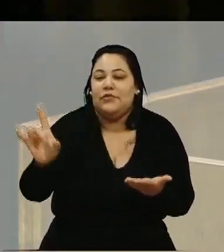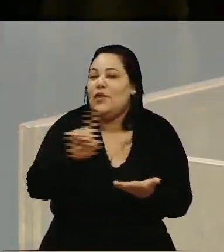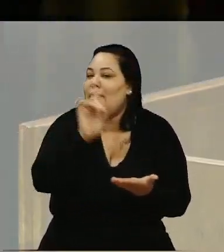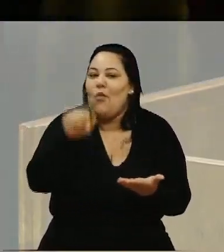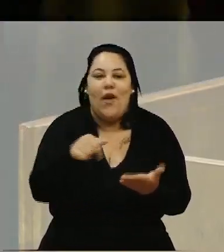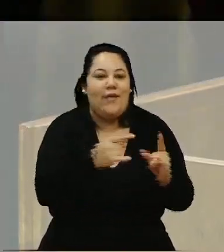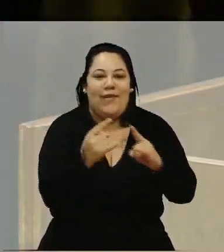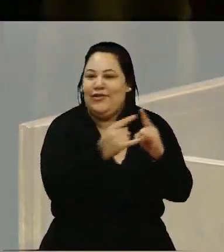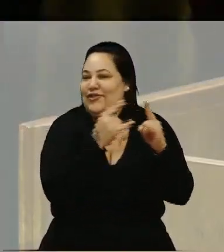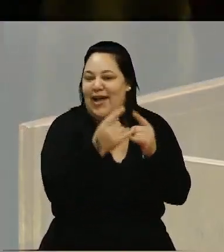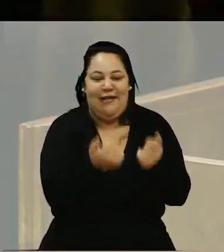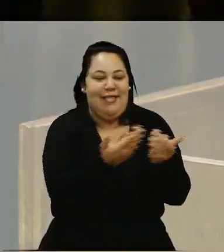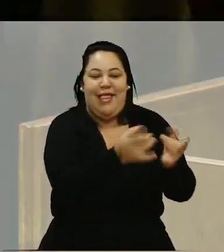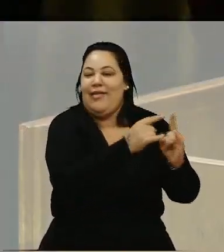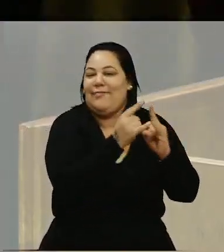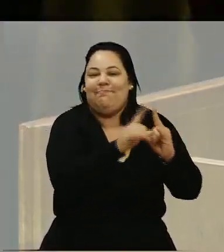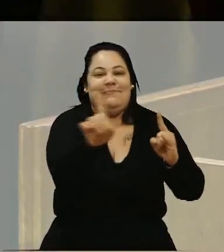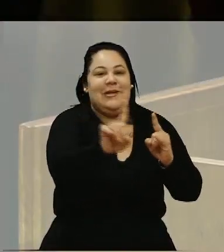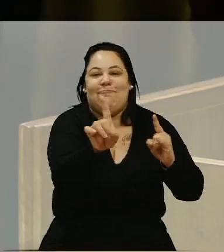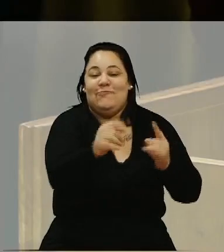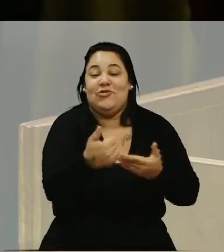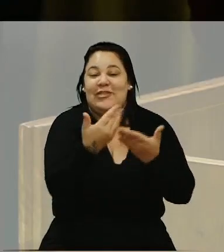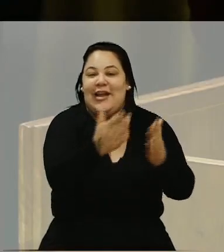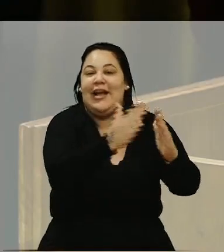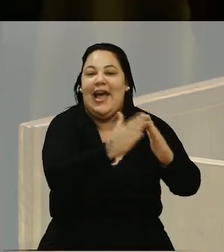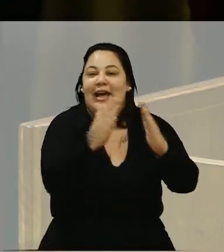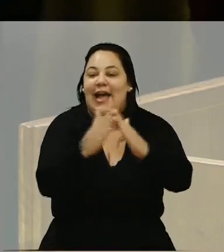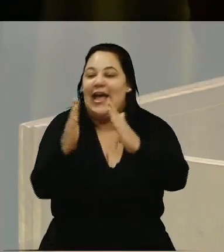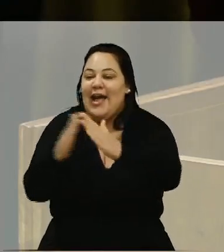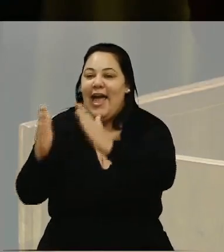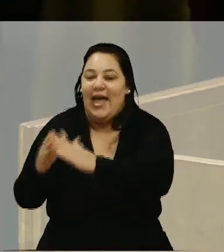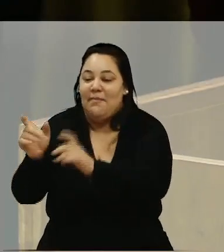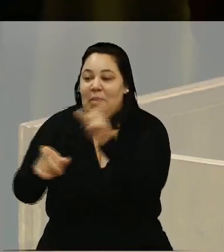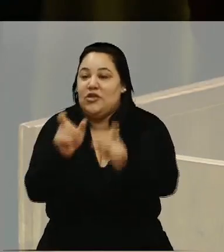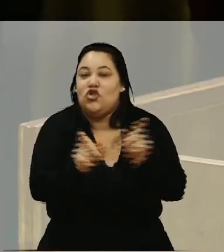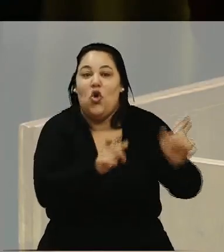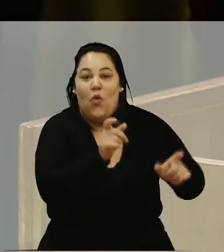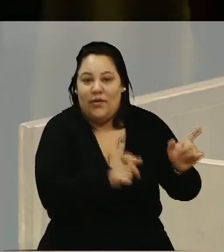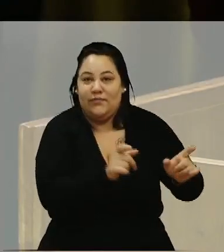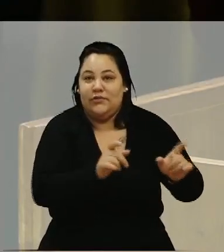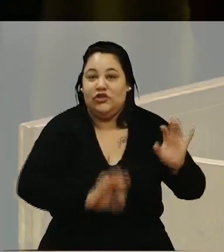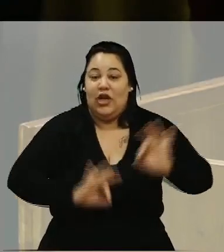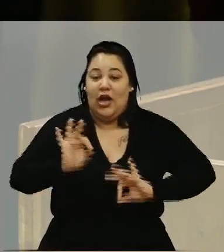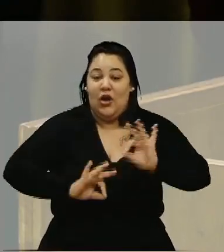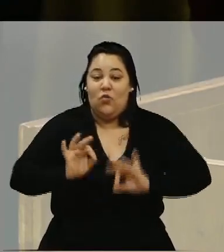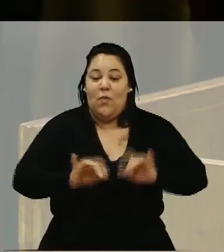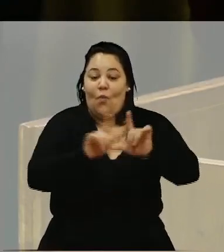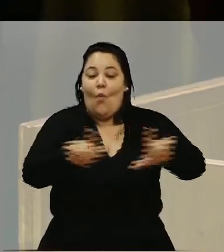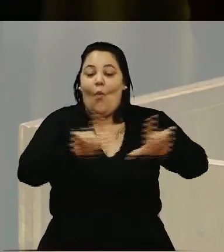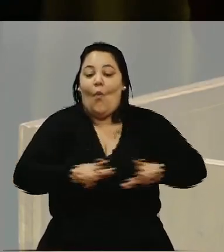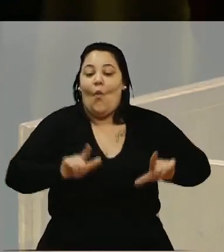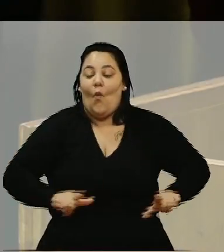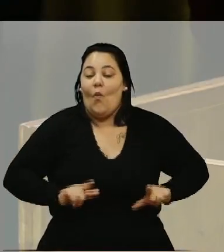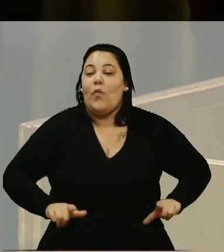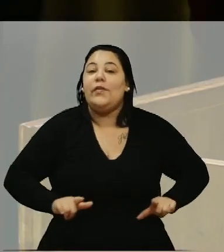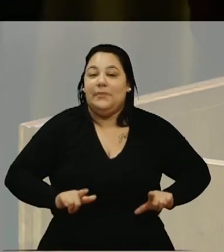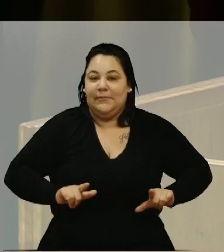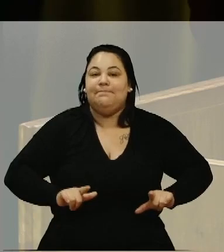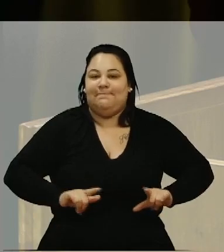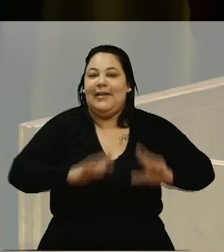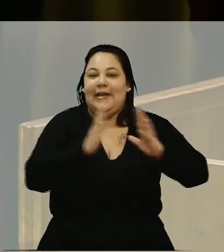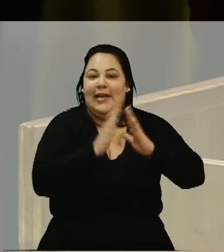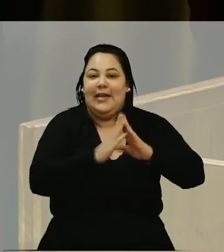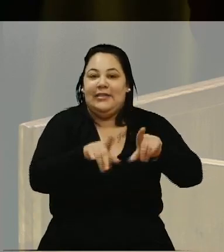cidade ou em algum lugar. Não, a gente chega e vai de porta em porta onde precisa, ajeitar as casas do pessoal, dar uma mínima condição possível aí